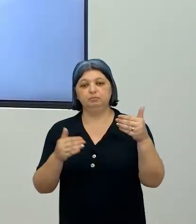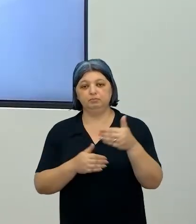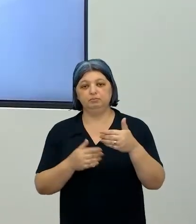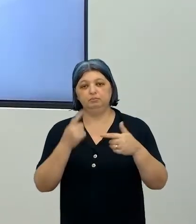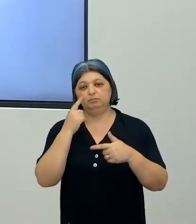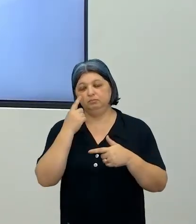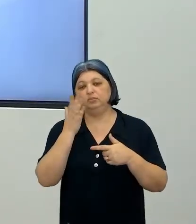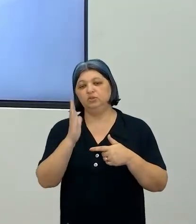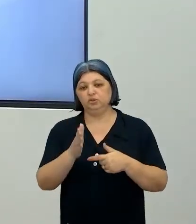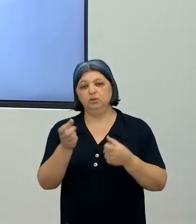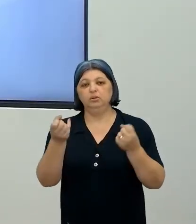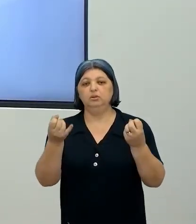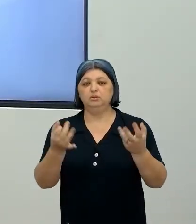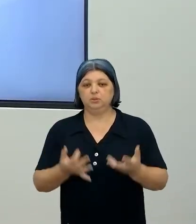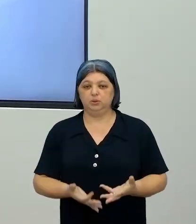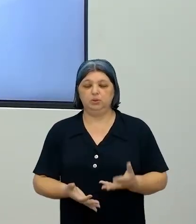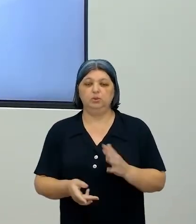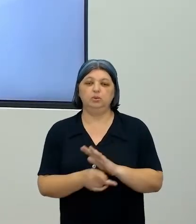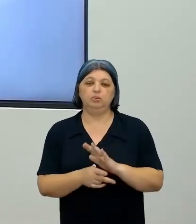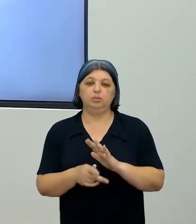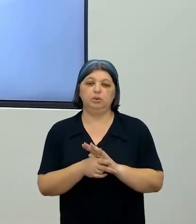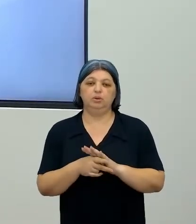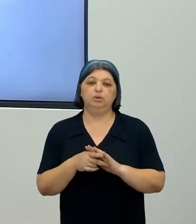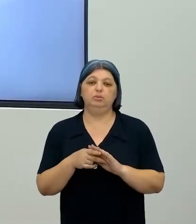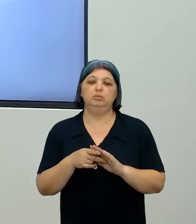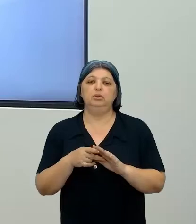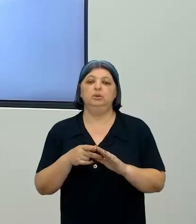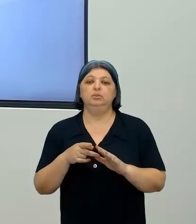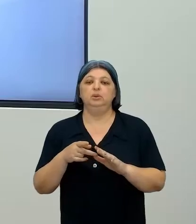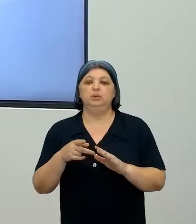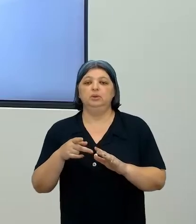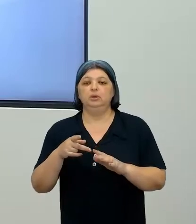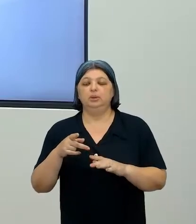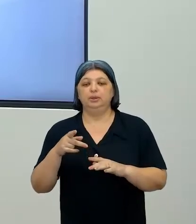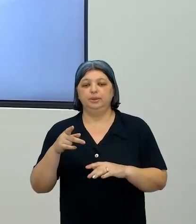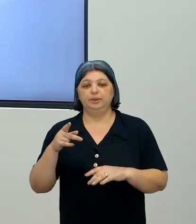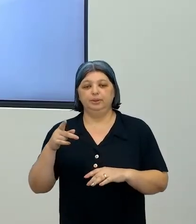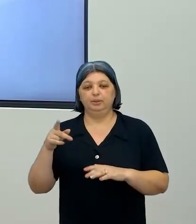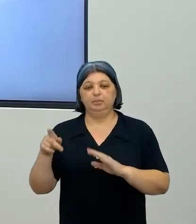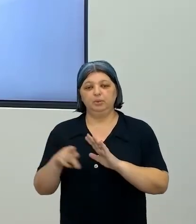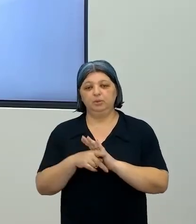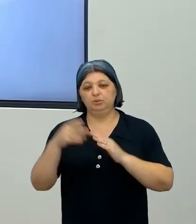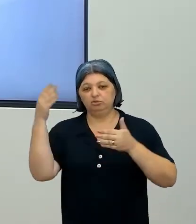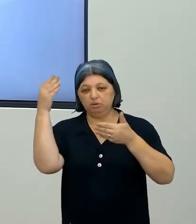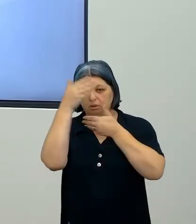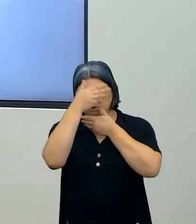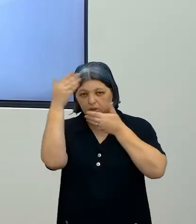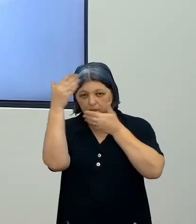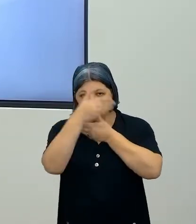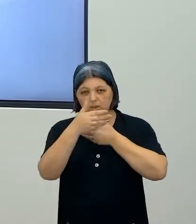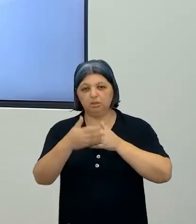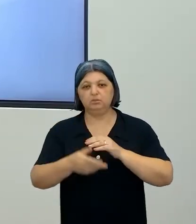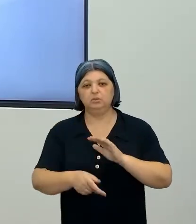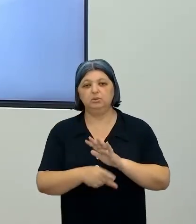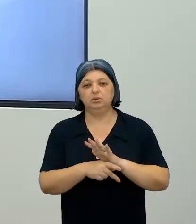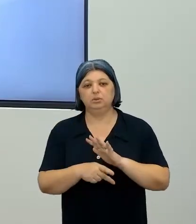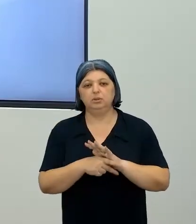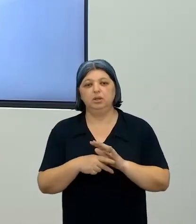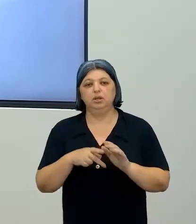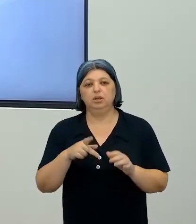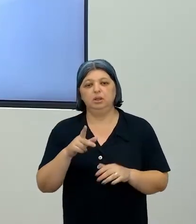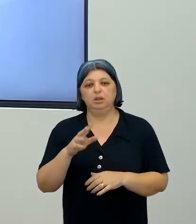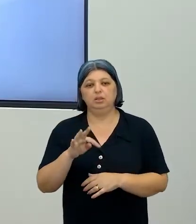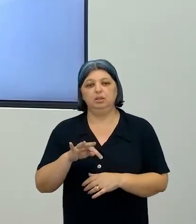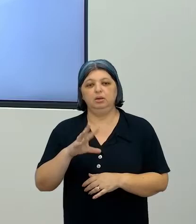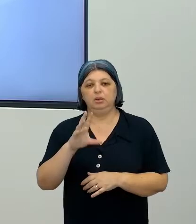aí eu falei um pouco do Taylorismo, do Fordismo, e agora eu vou até